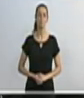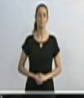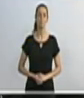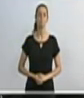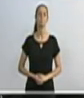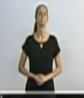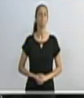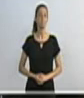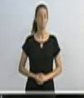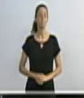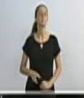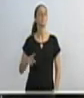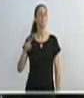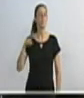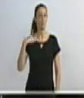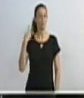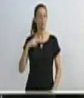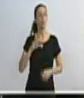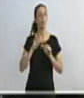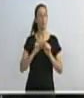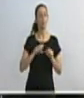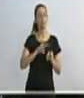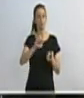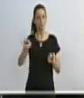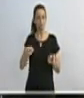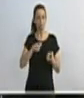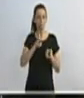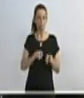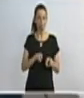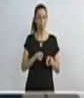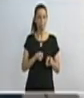Senhores vereadores, podem tomar seus lugares.